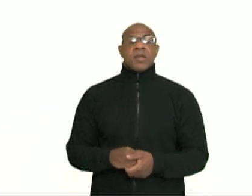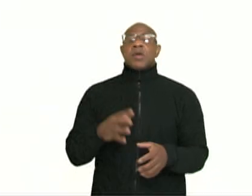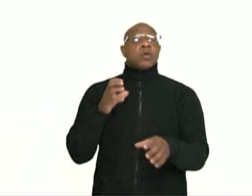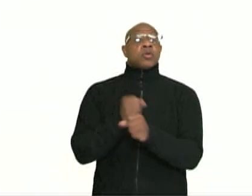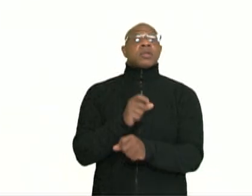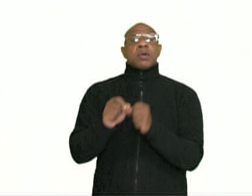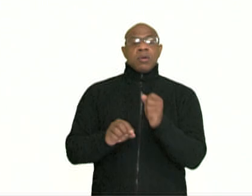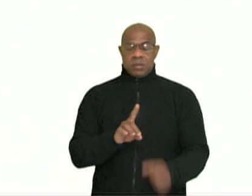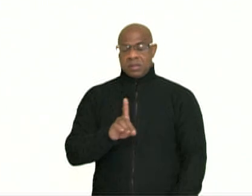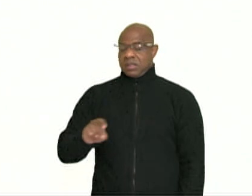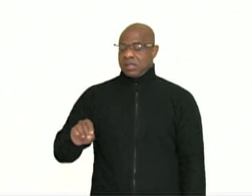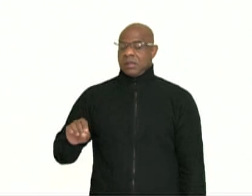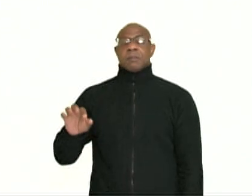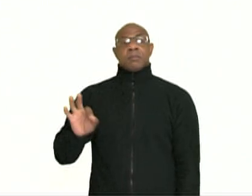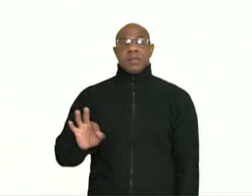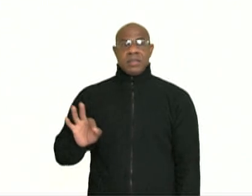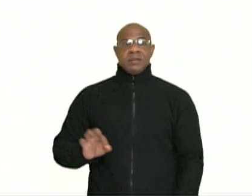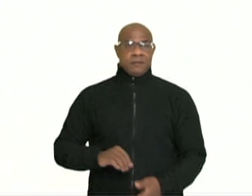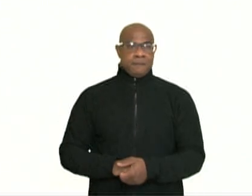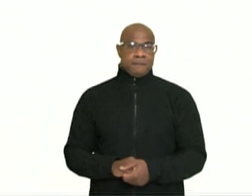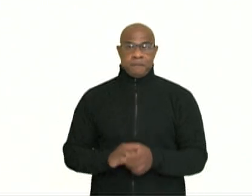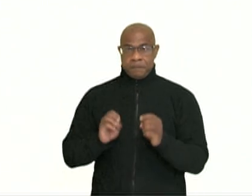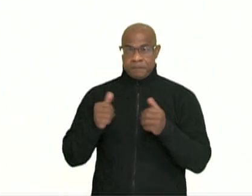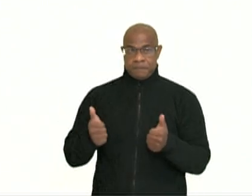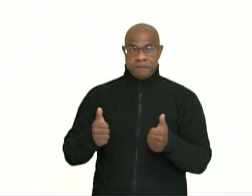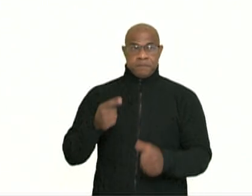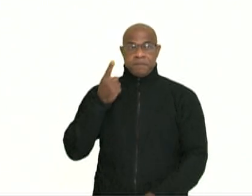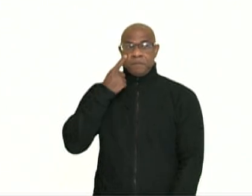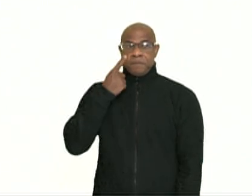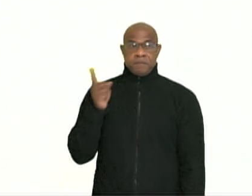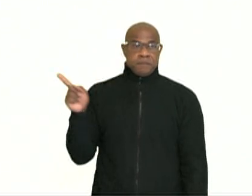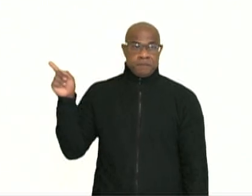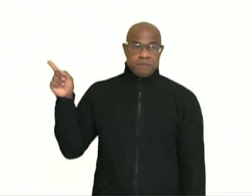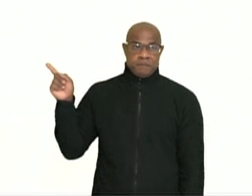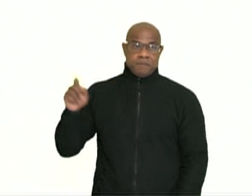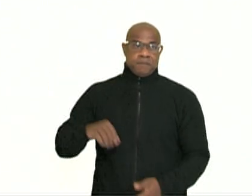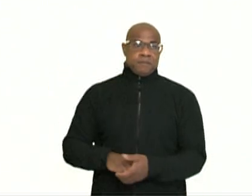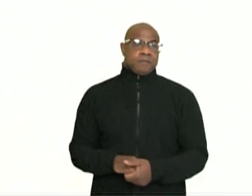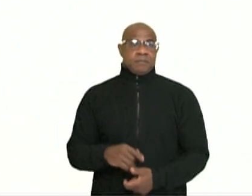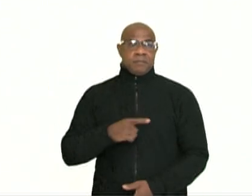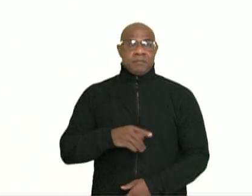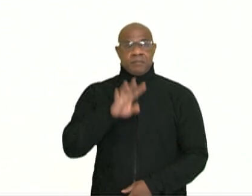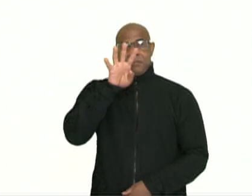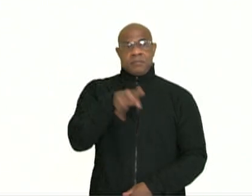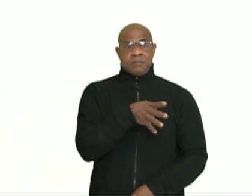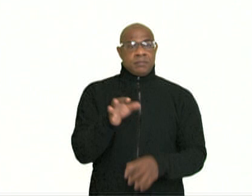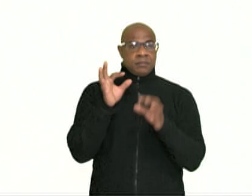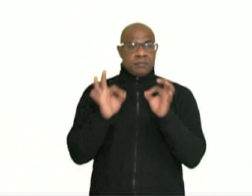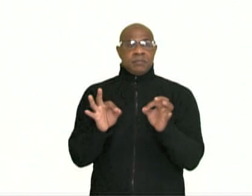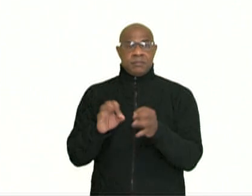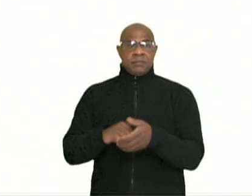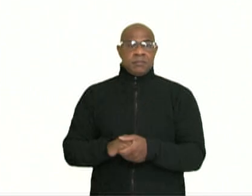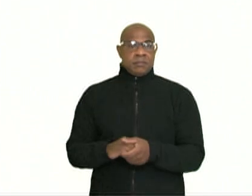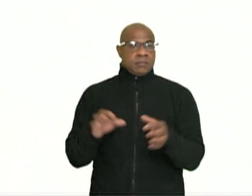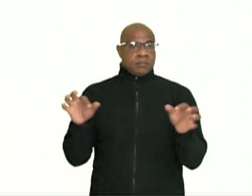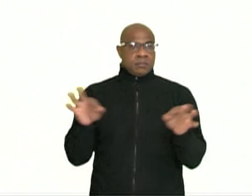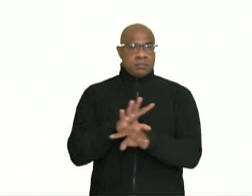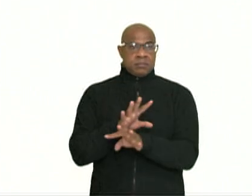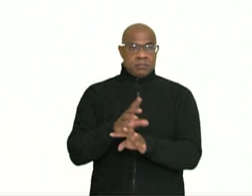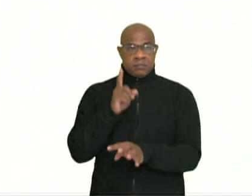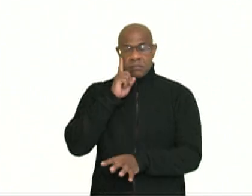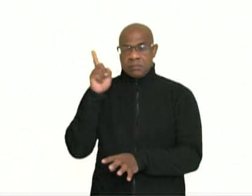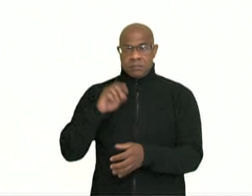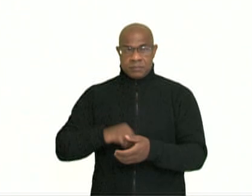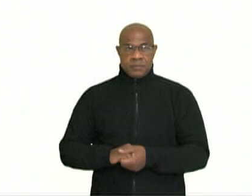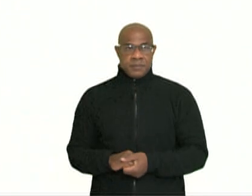total, 100%. Ok? Olha lá, ó. Aí eu tenho a tabela certinha, preenchida com todas as